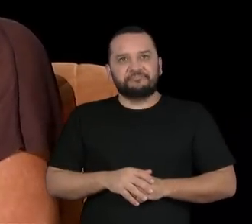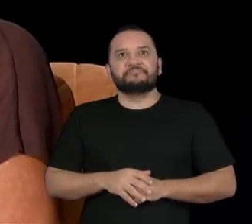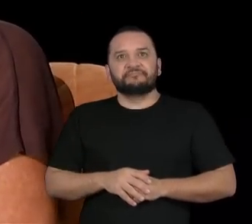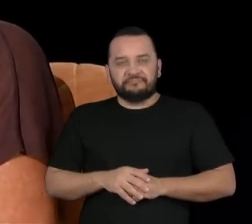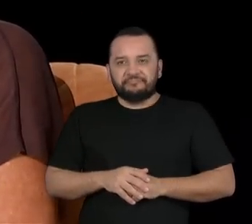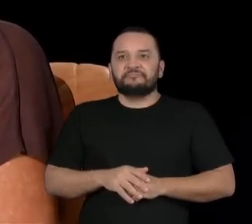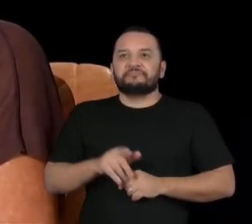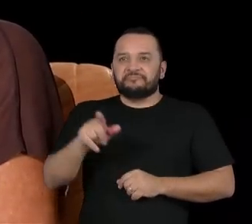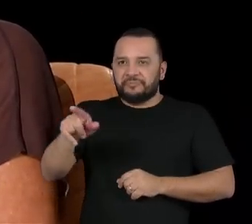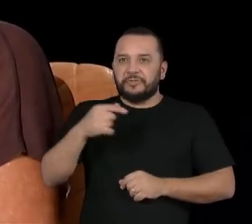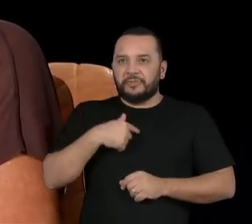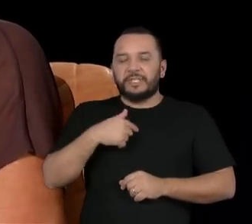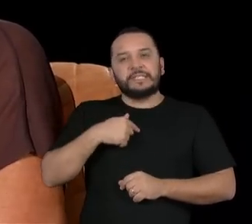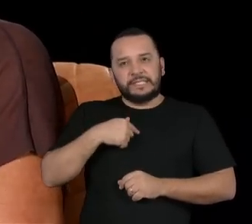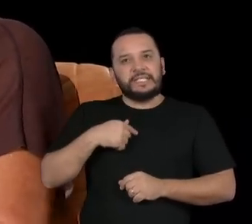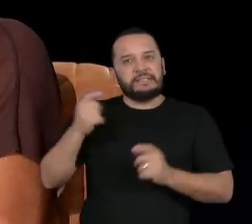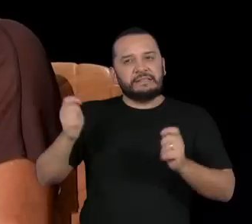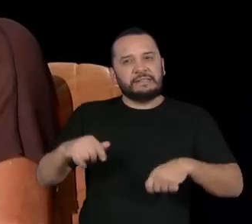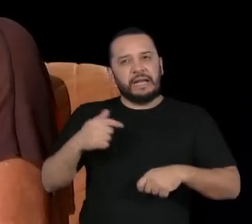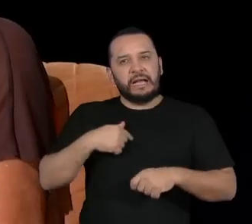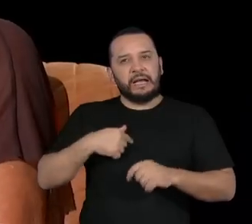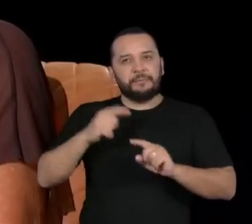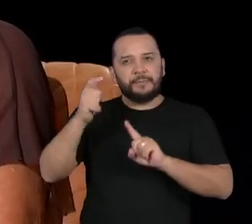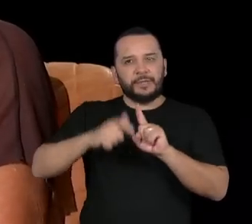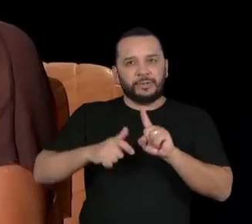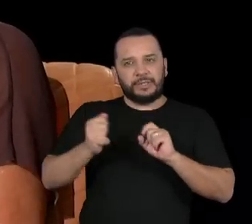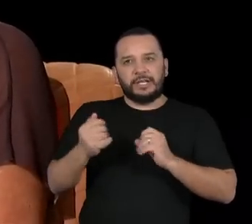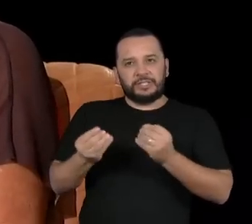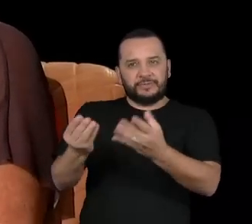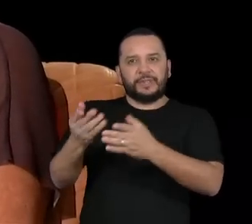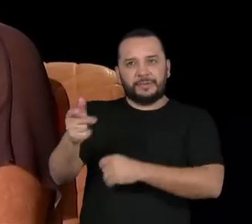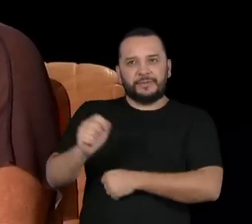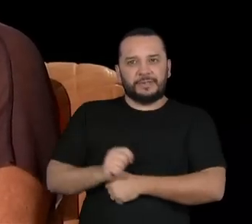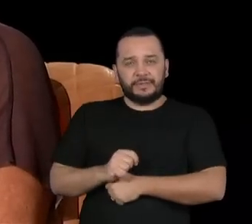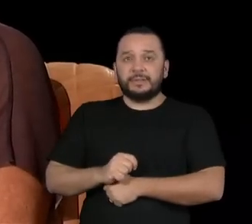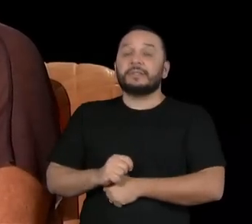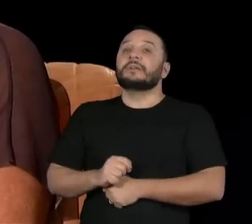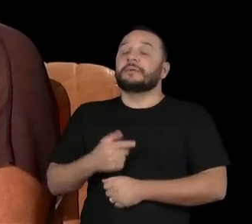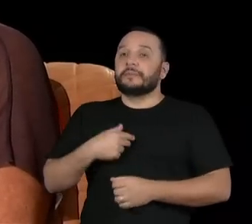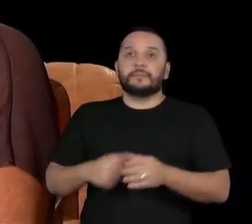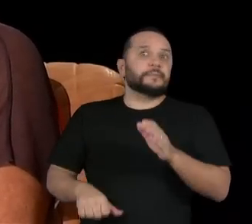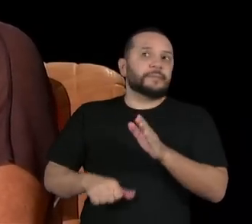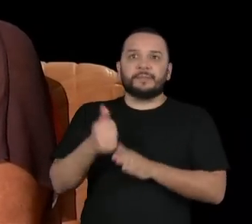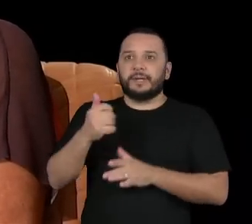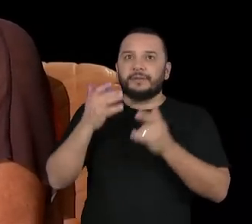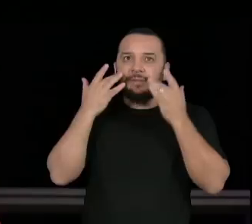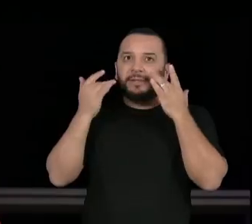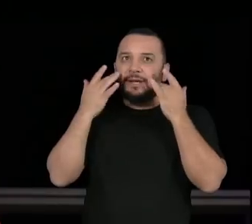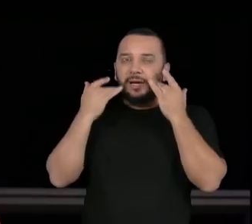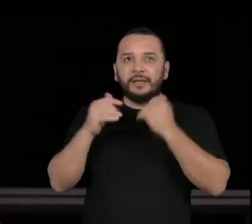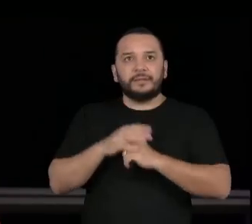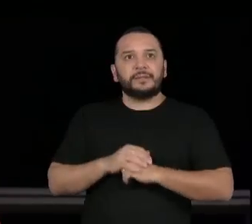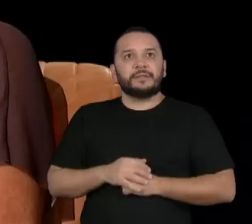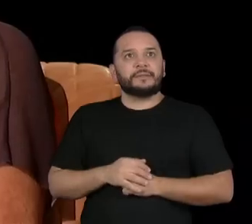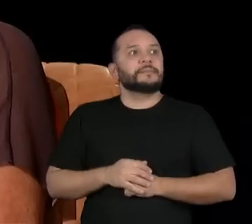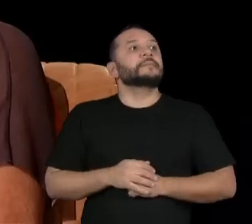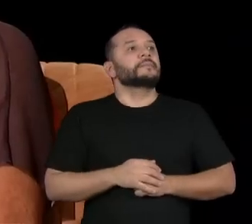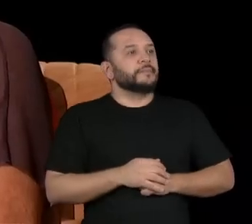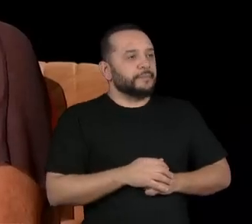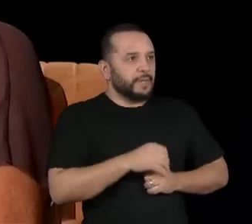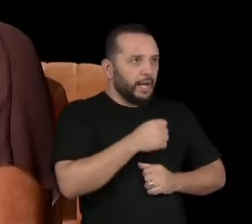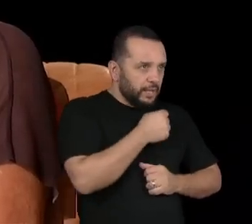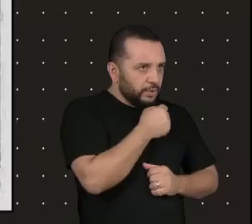é teu. E aí eu fiz o Ionesco, foi a primeira peça que eu fiz. Cantora Careca. A Cantora